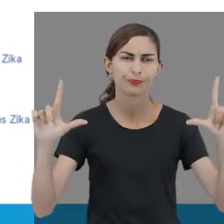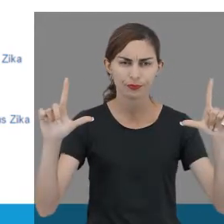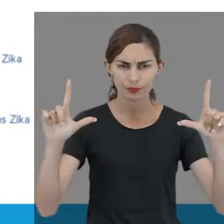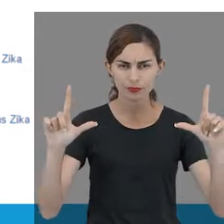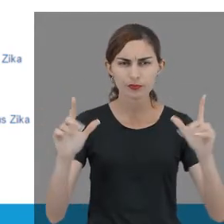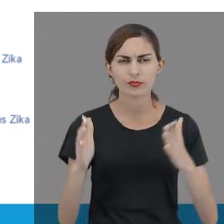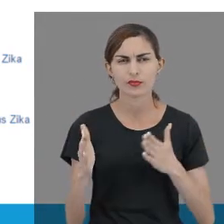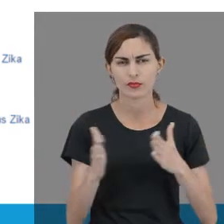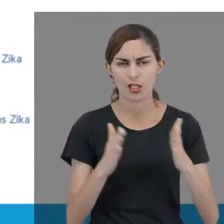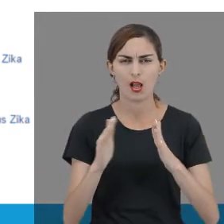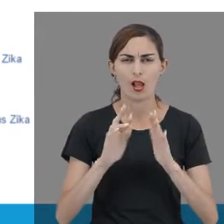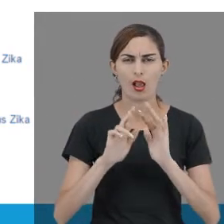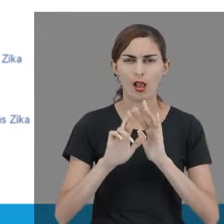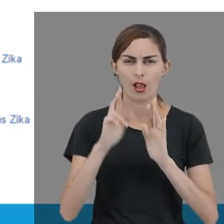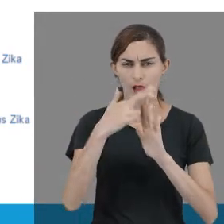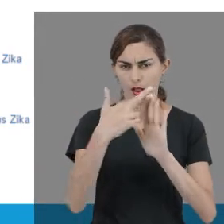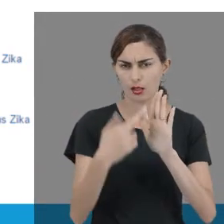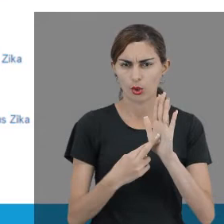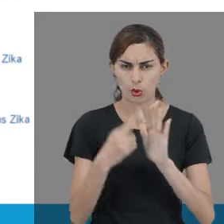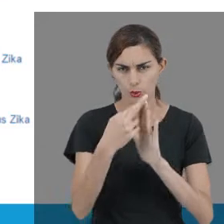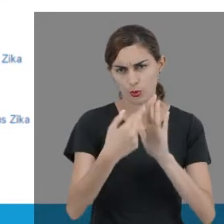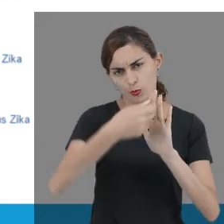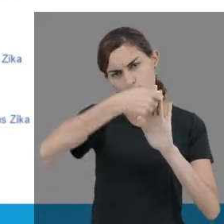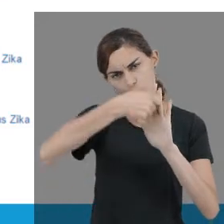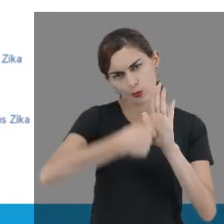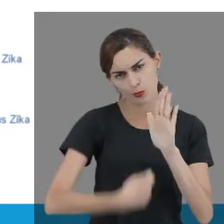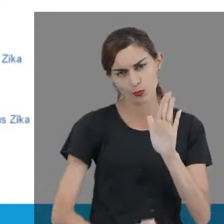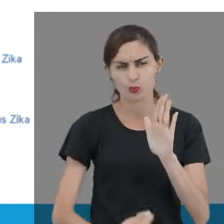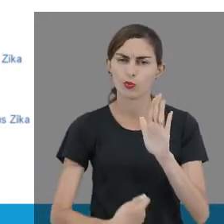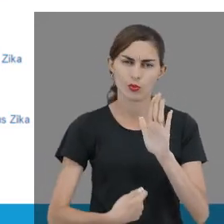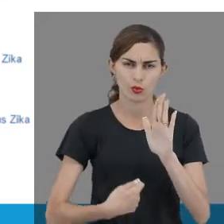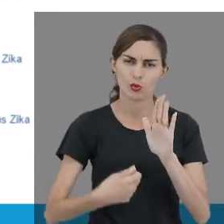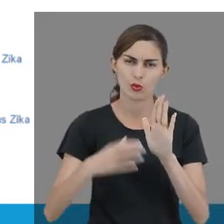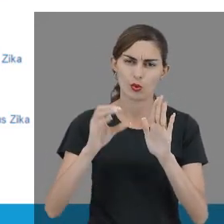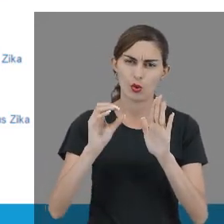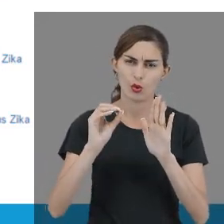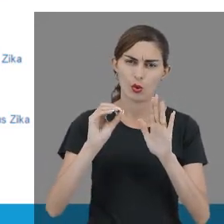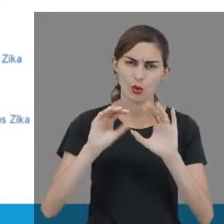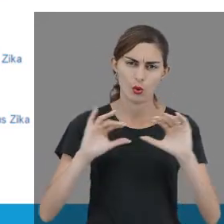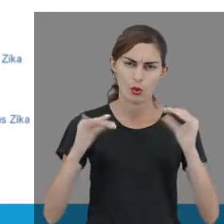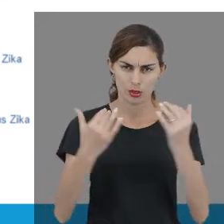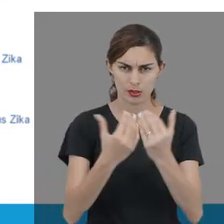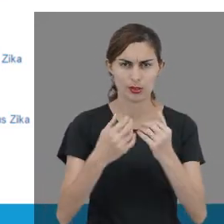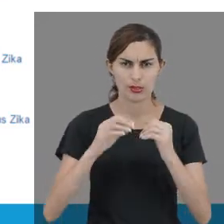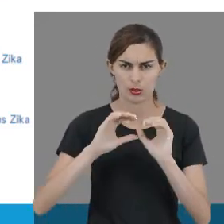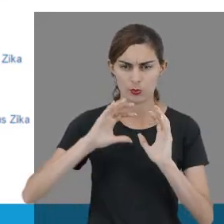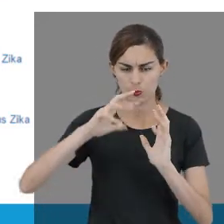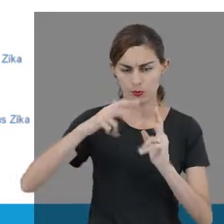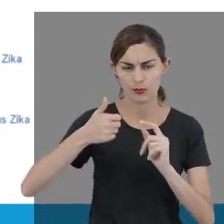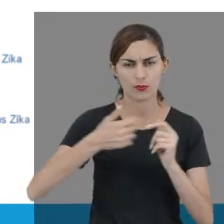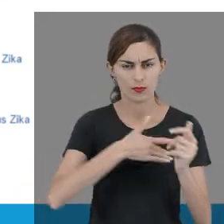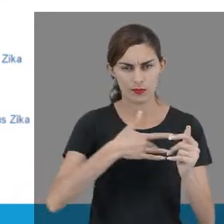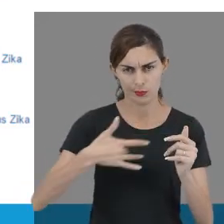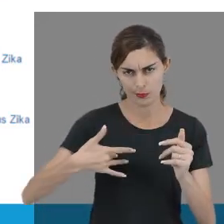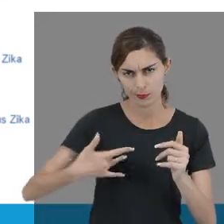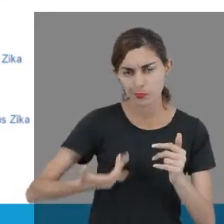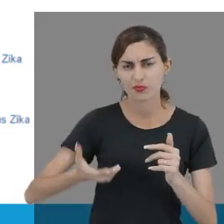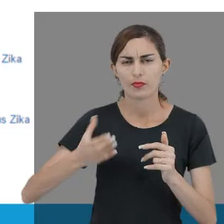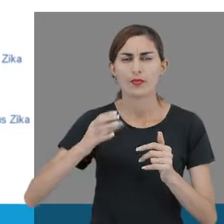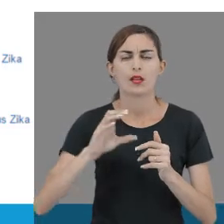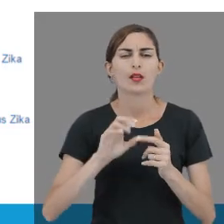só ilustra os relatórios da Organização Mundial de Saúde, né, mostrando as primeiras